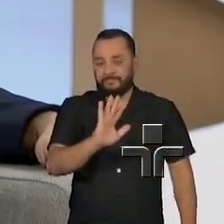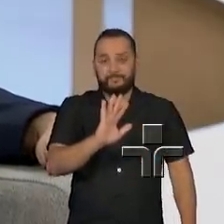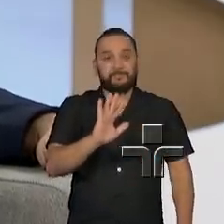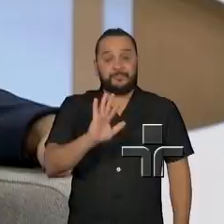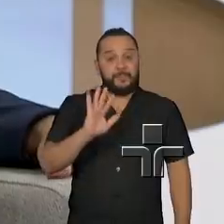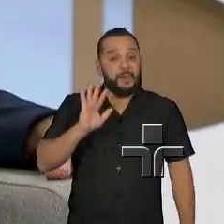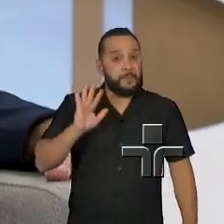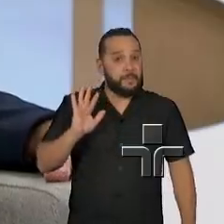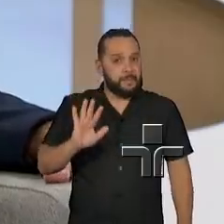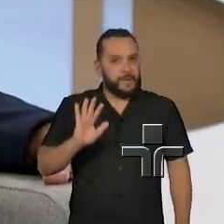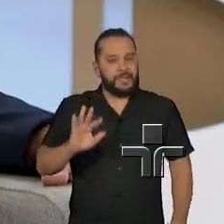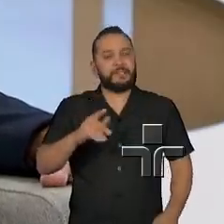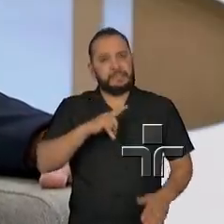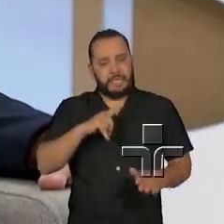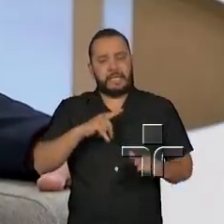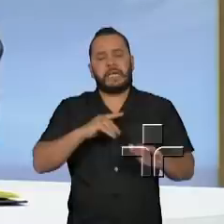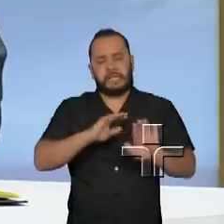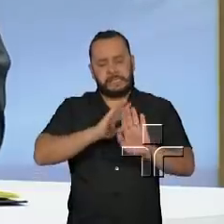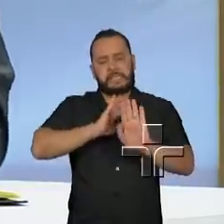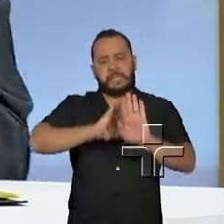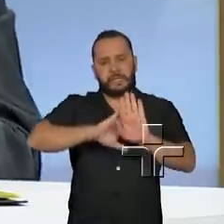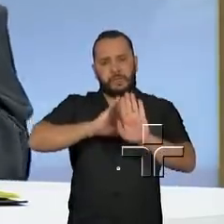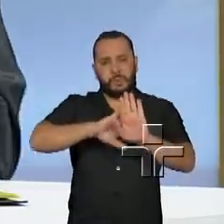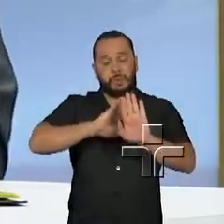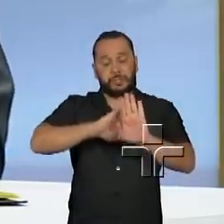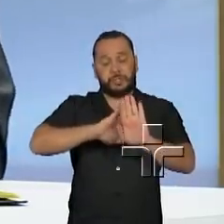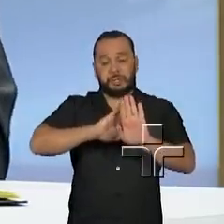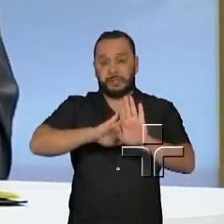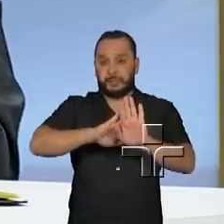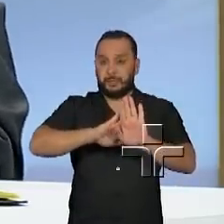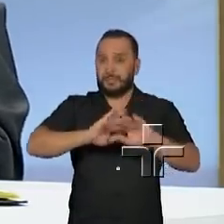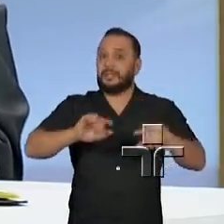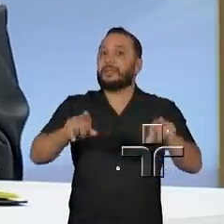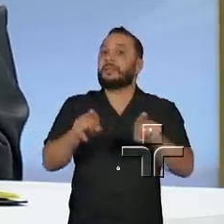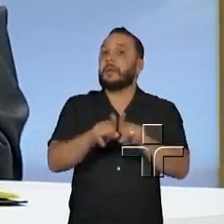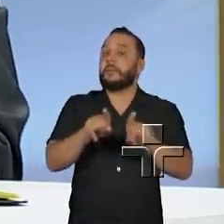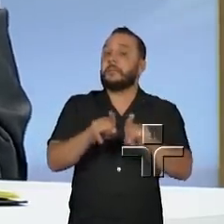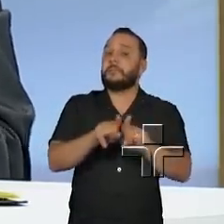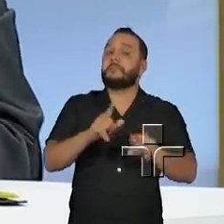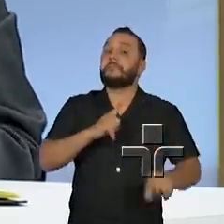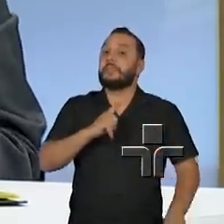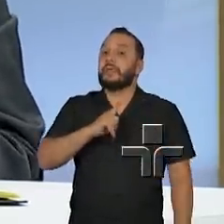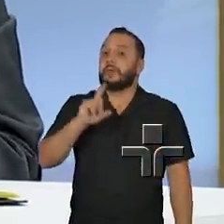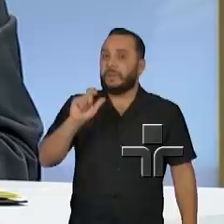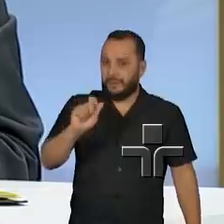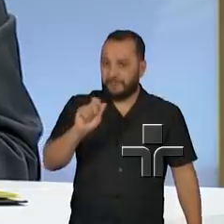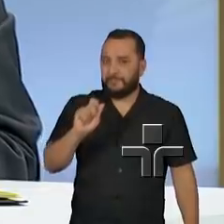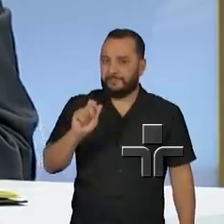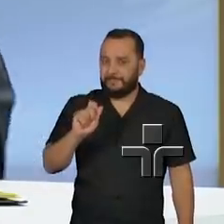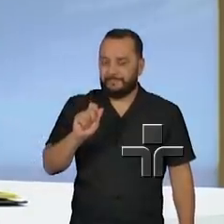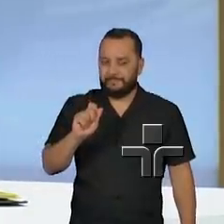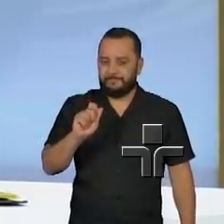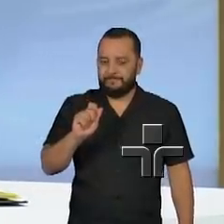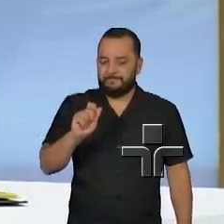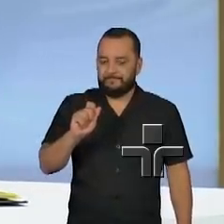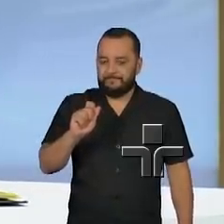do espectro ideológico, a gente também tem alguns sintomas